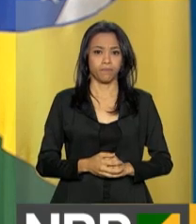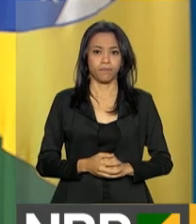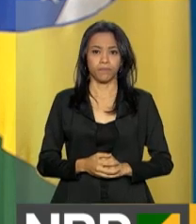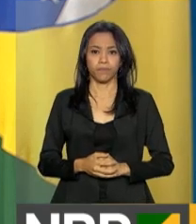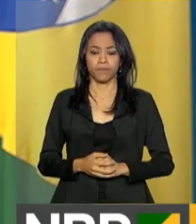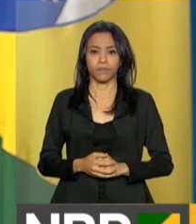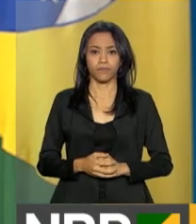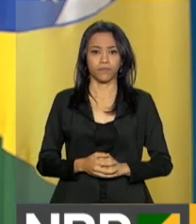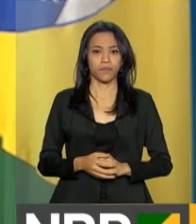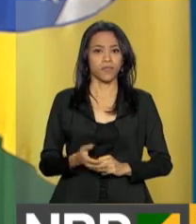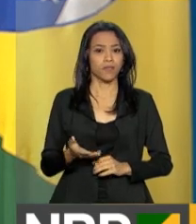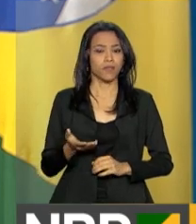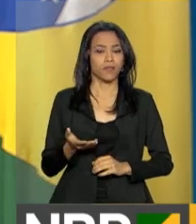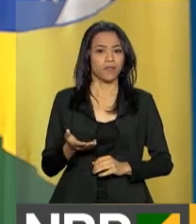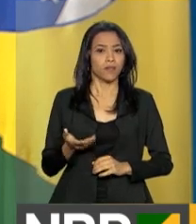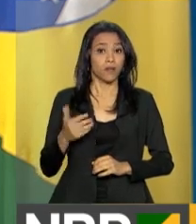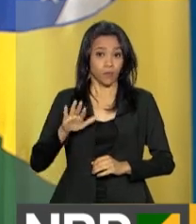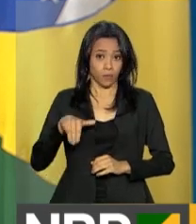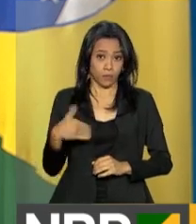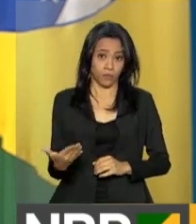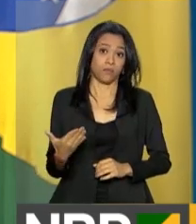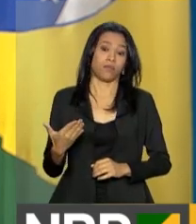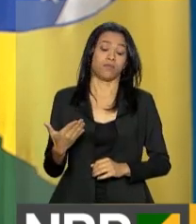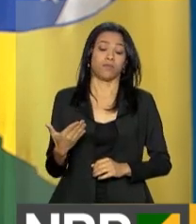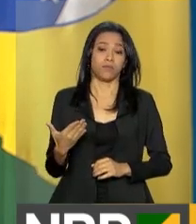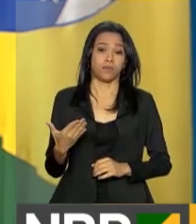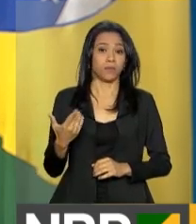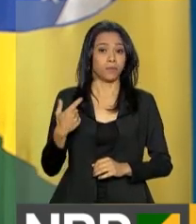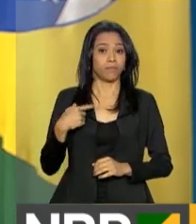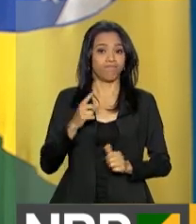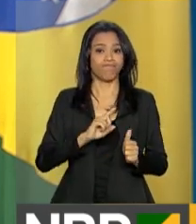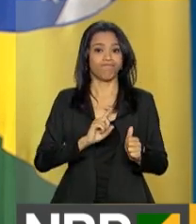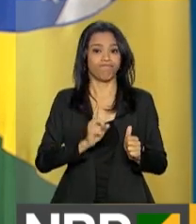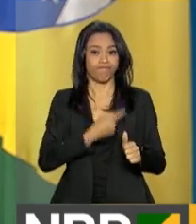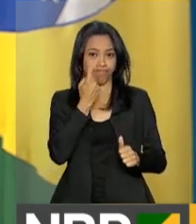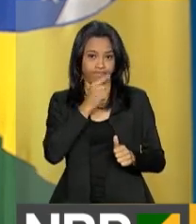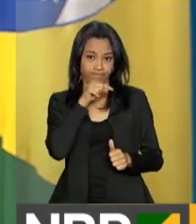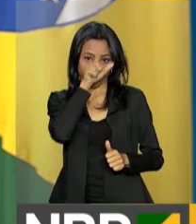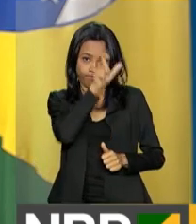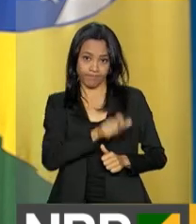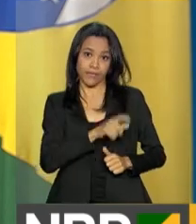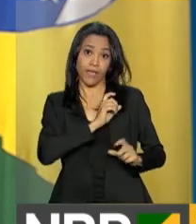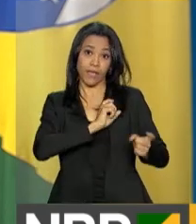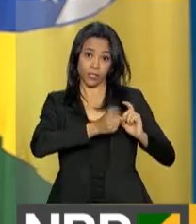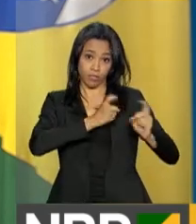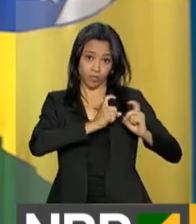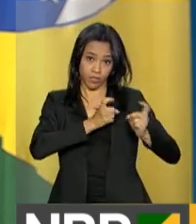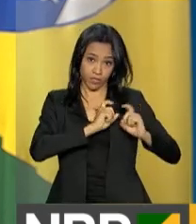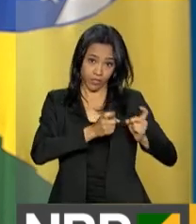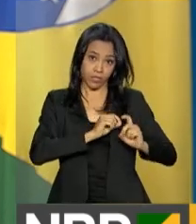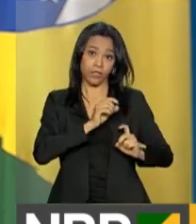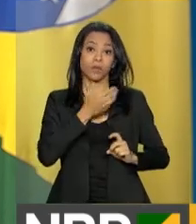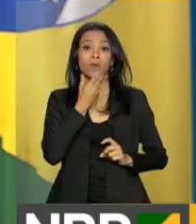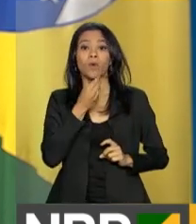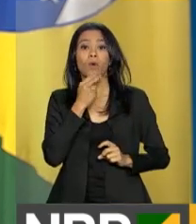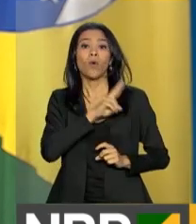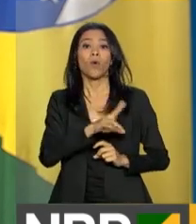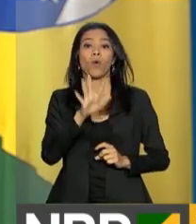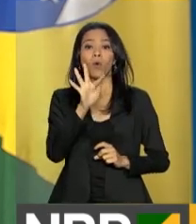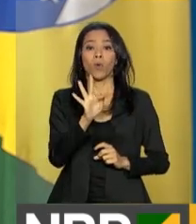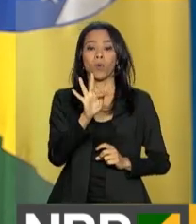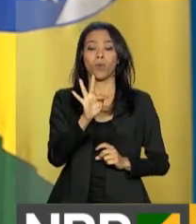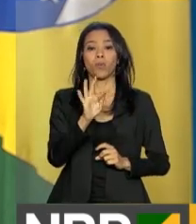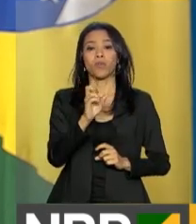levamos adiante a partir da gestão do fernando e agora com